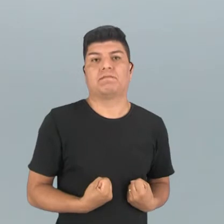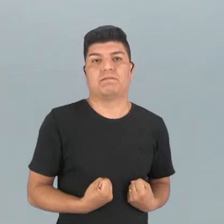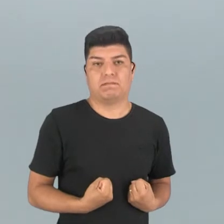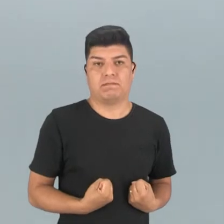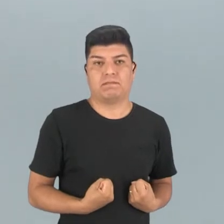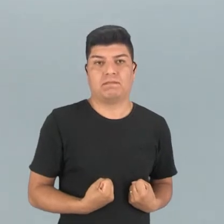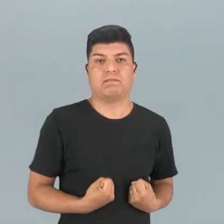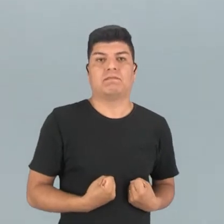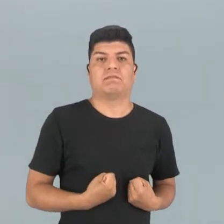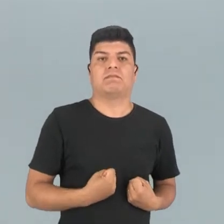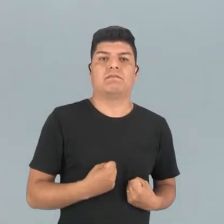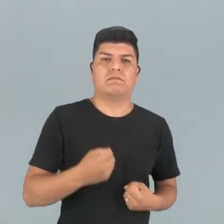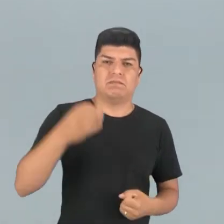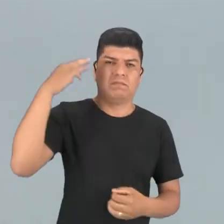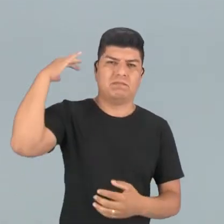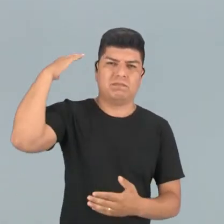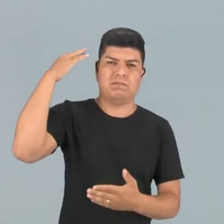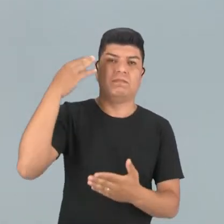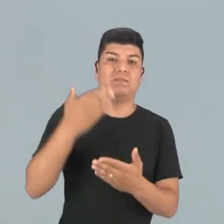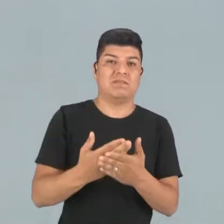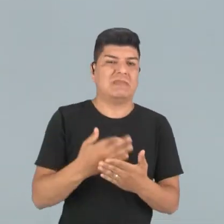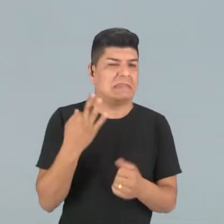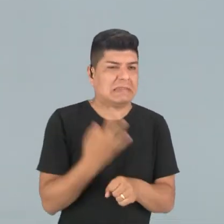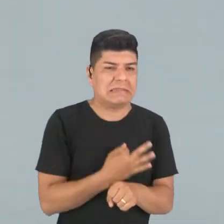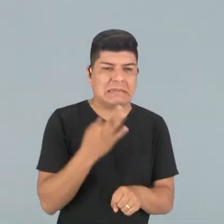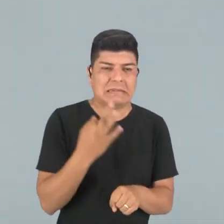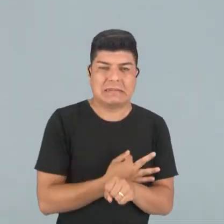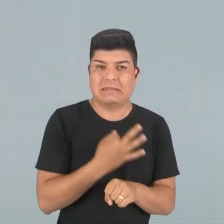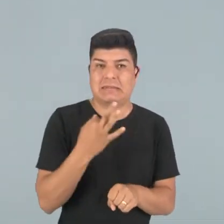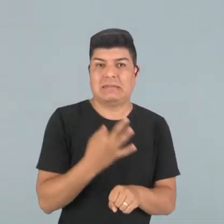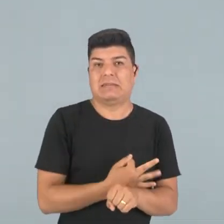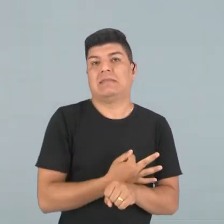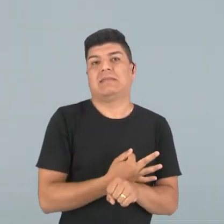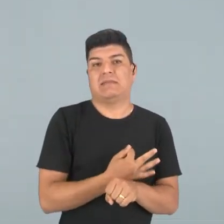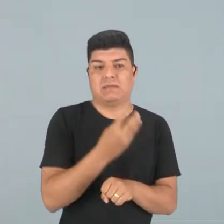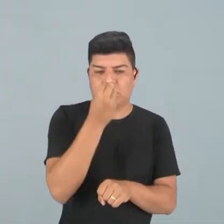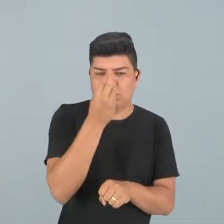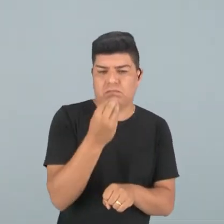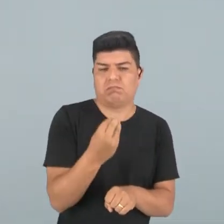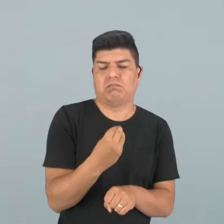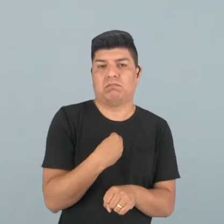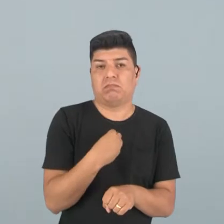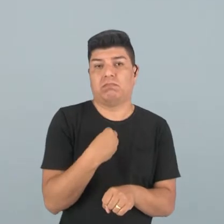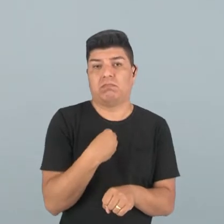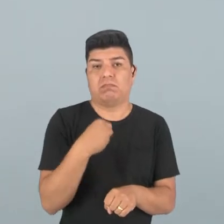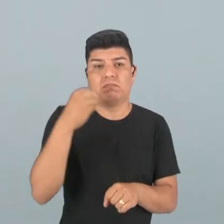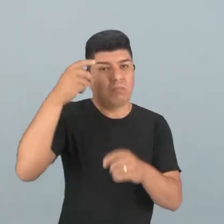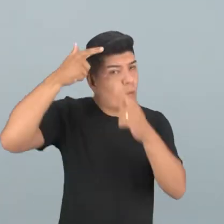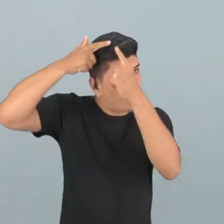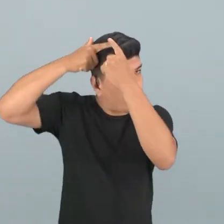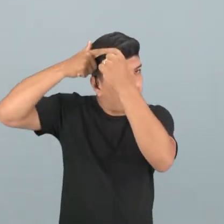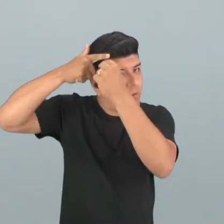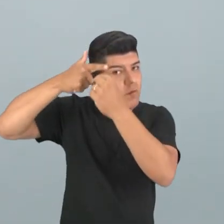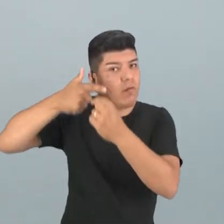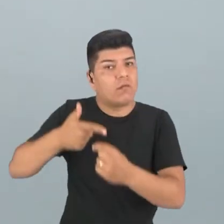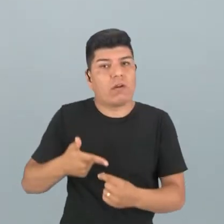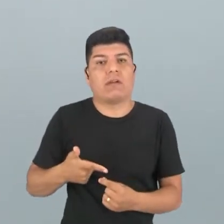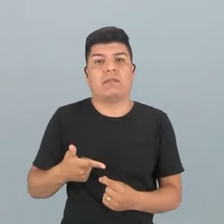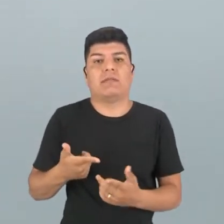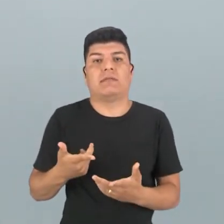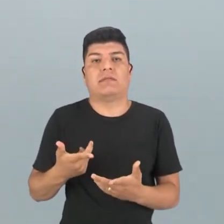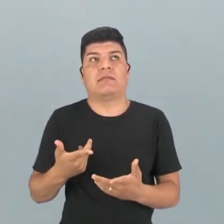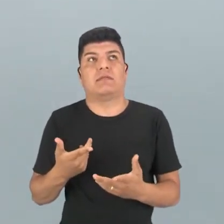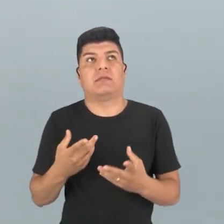Durante muito tempo eu resisti, eu neguei as minhas origens, né? Eu alisei os meus cabelos